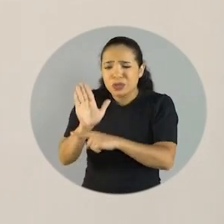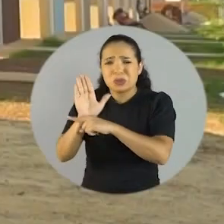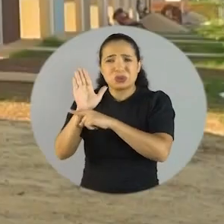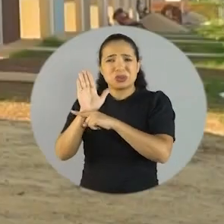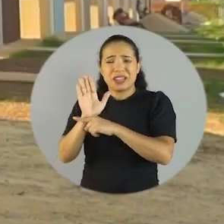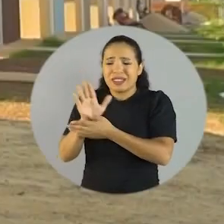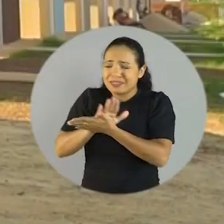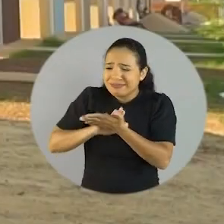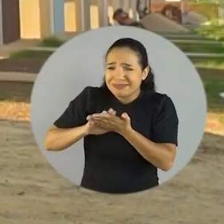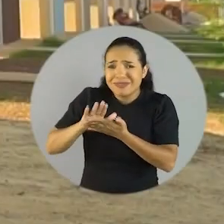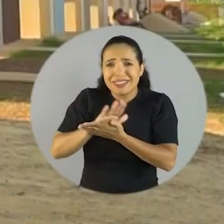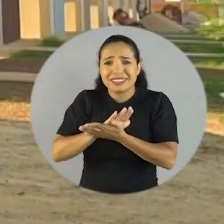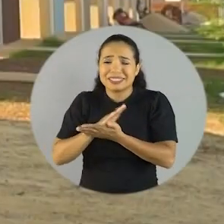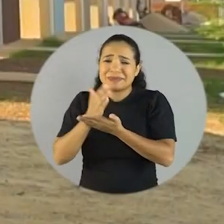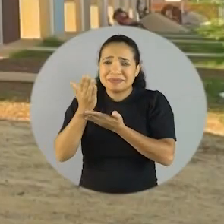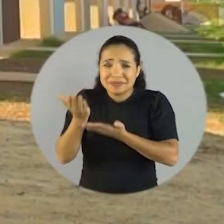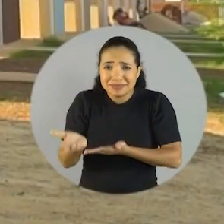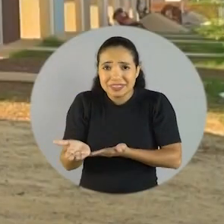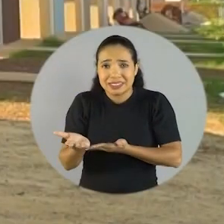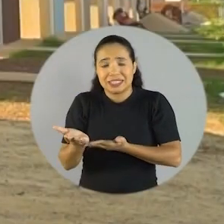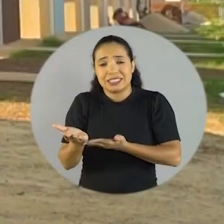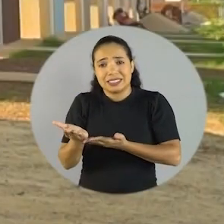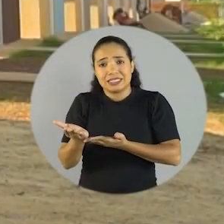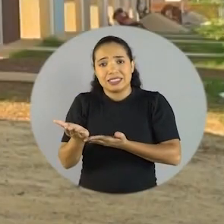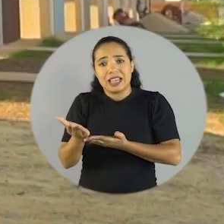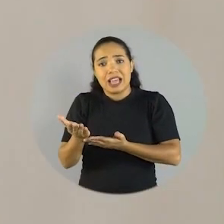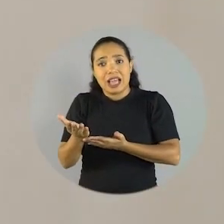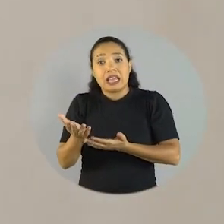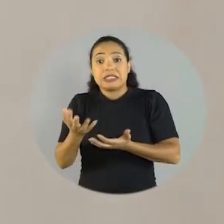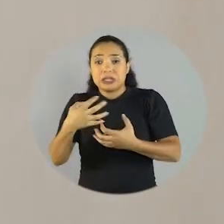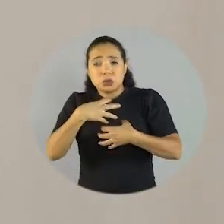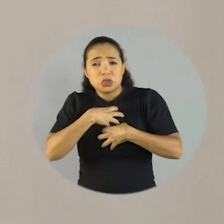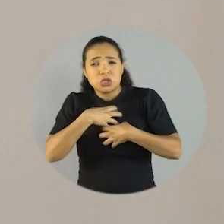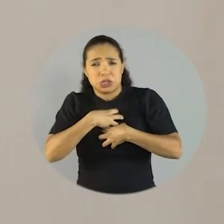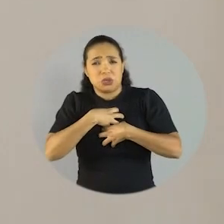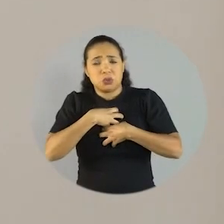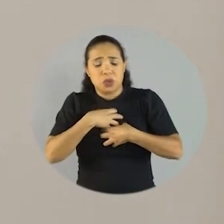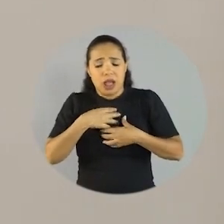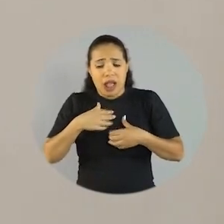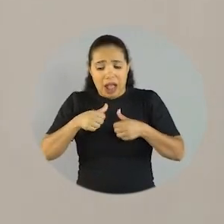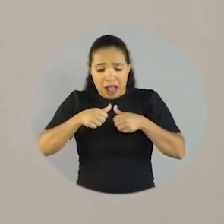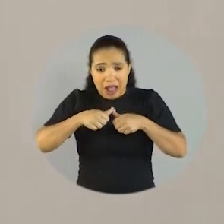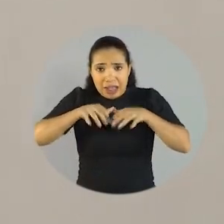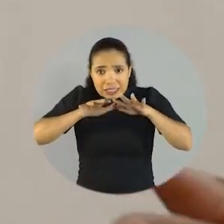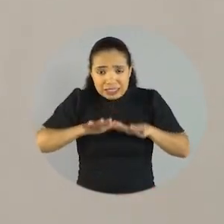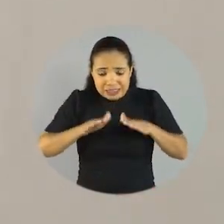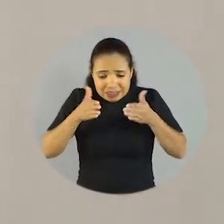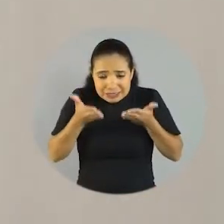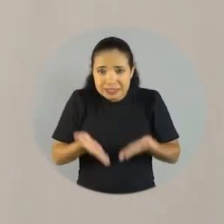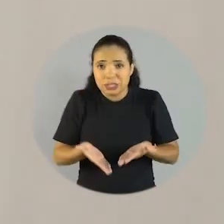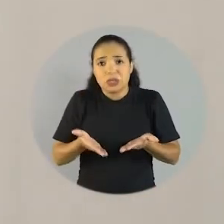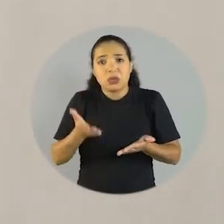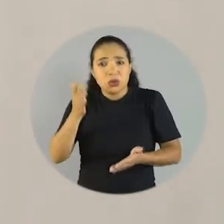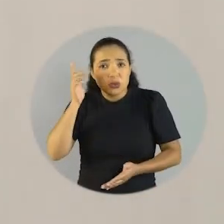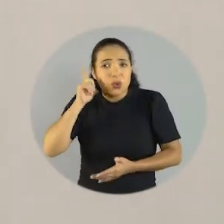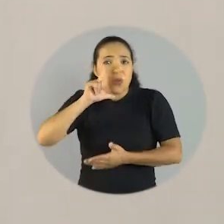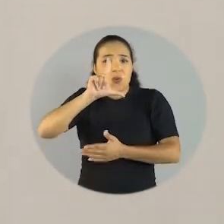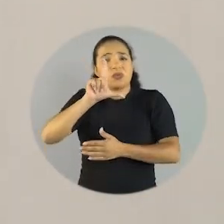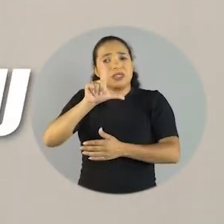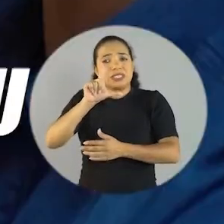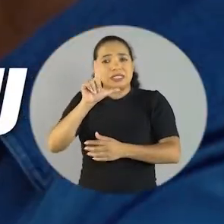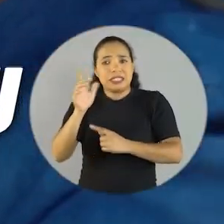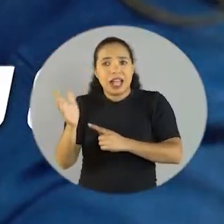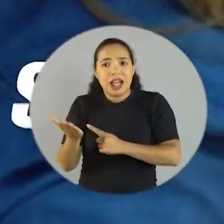me dar um socorro, para me socorrer. Então, para mim, aqui, foi onde eu encontrei o socorro.